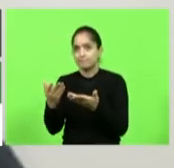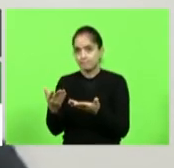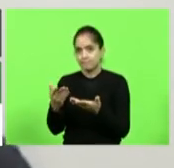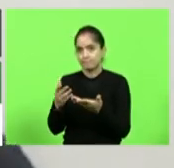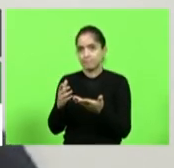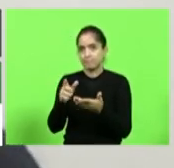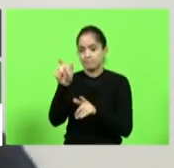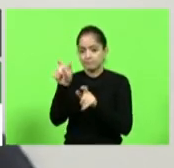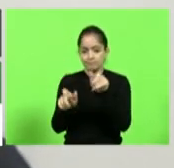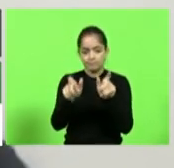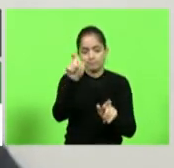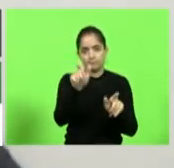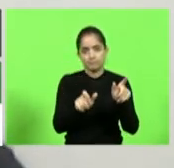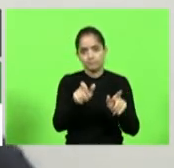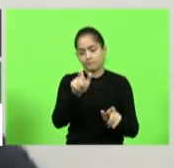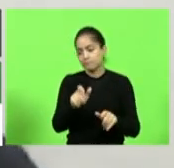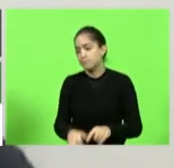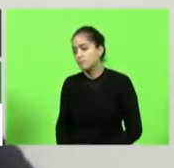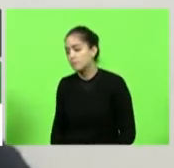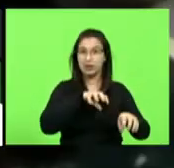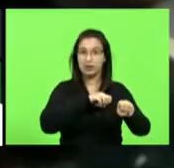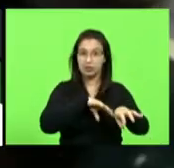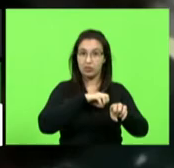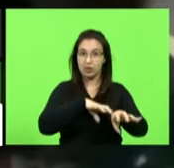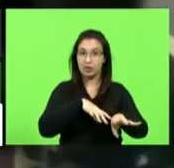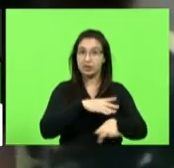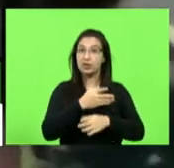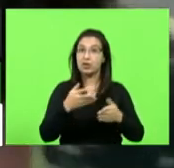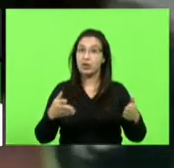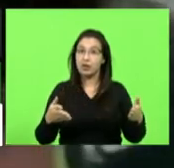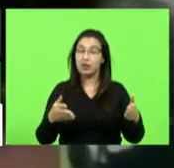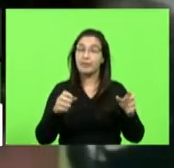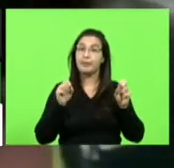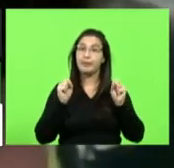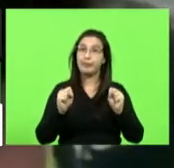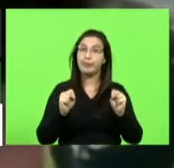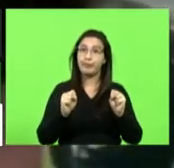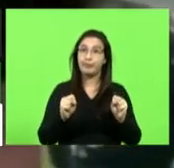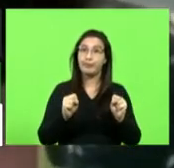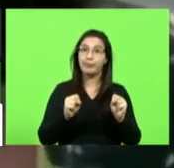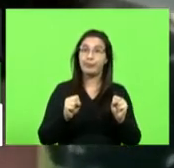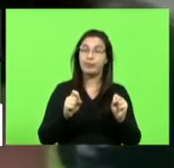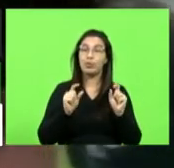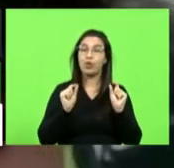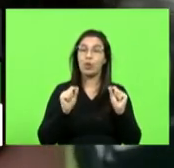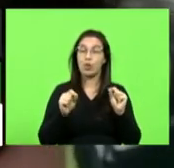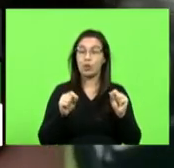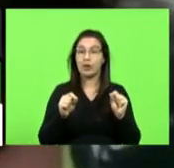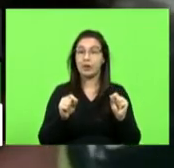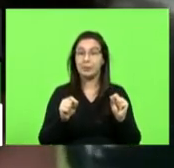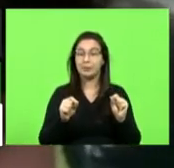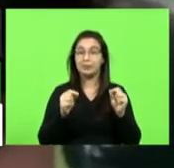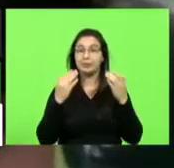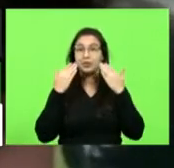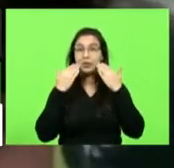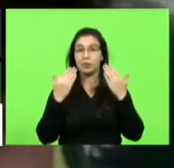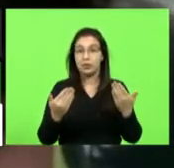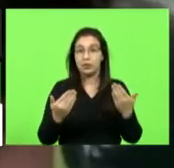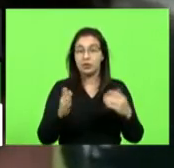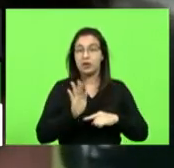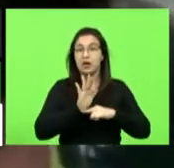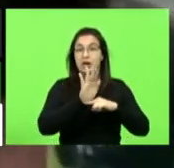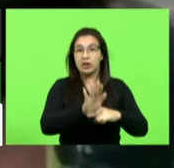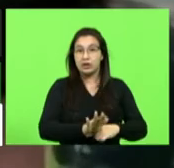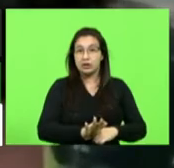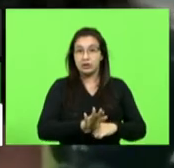individualizante, patologizante e medicalizante. Nós poderemos, né, trazer contribuições para a comunidade